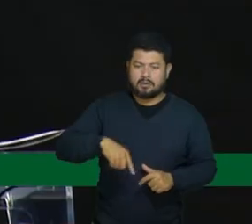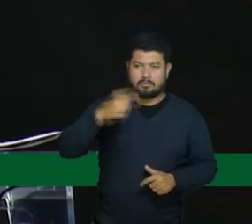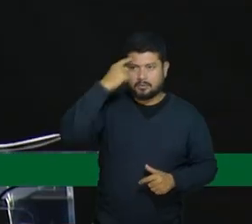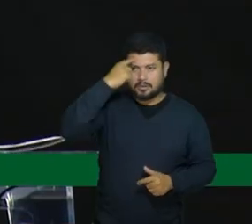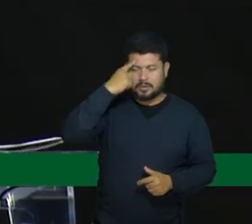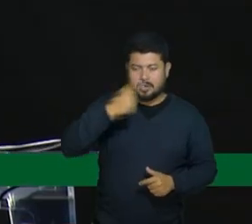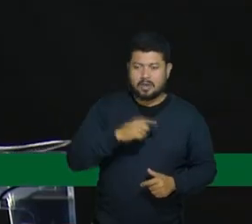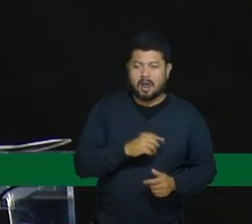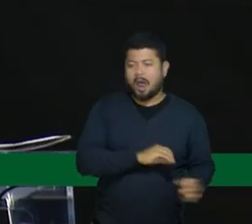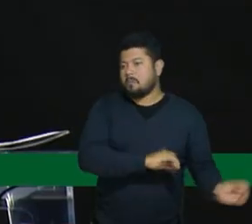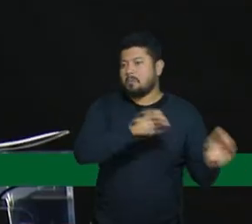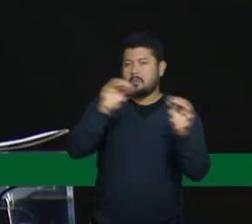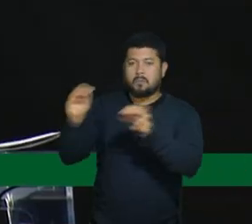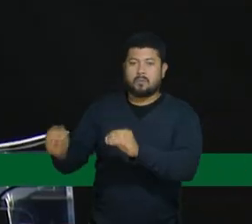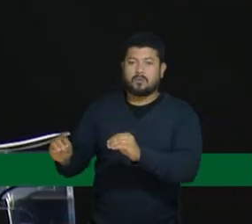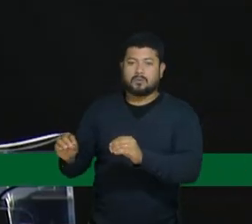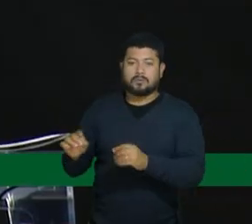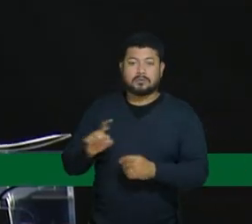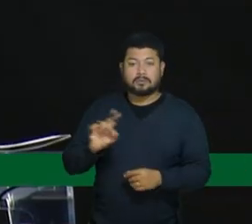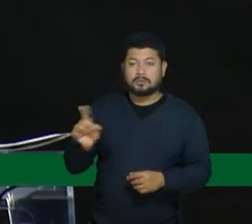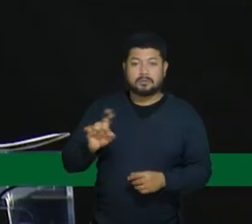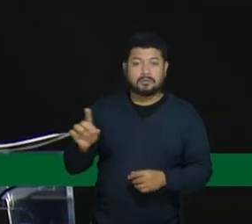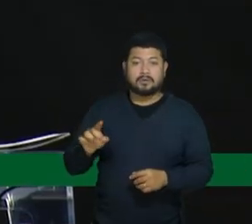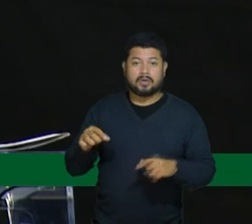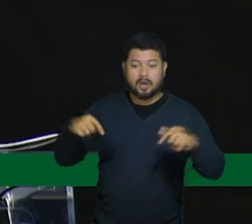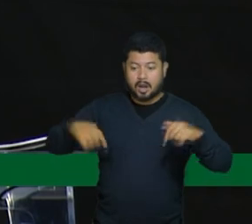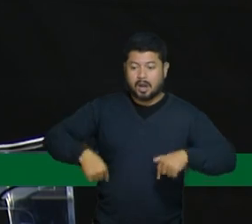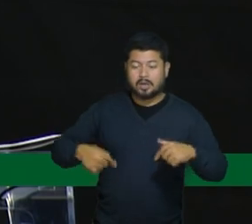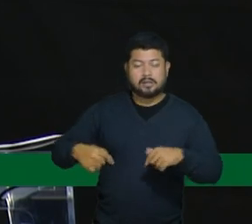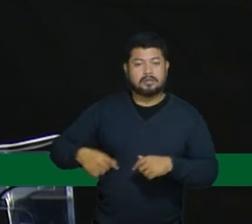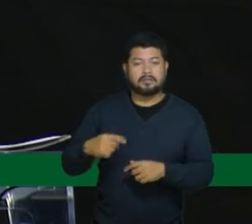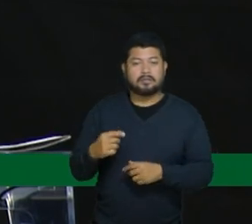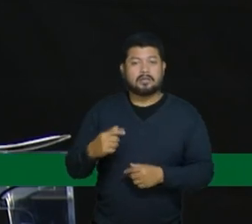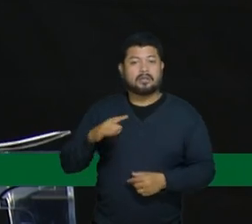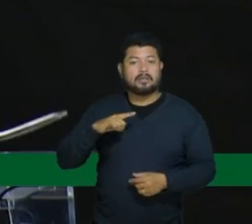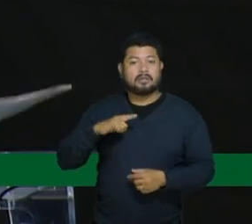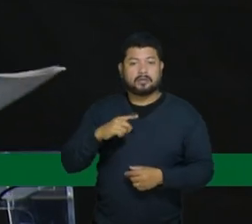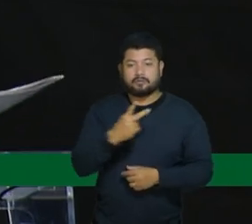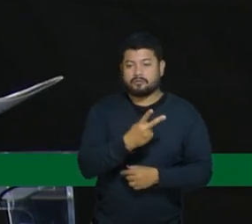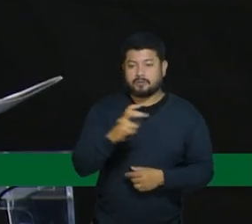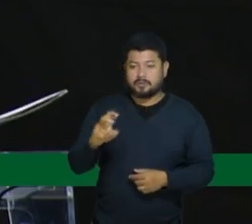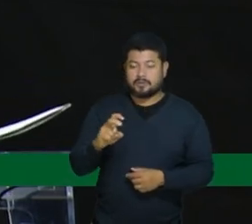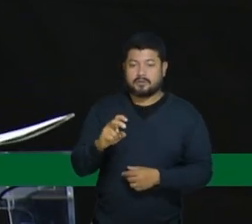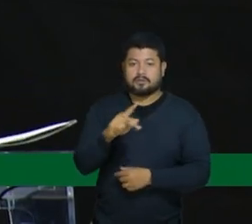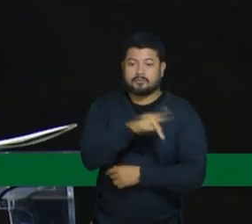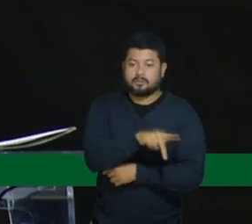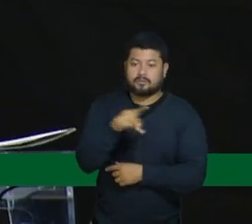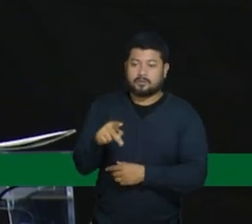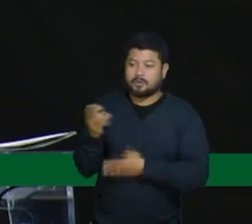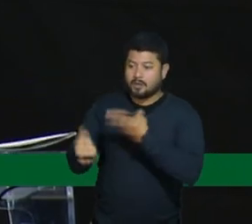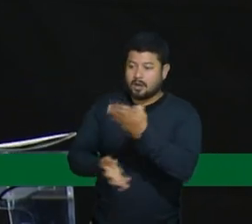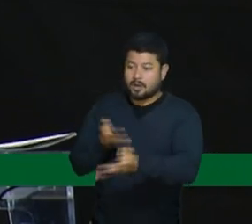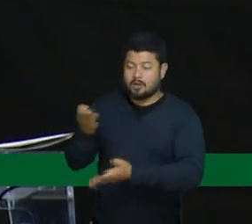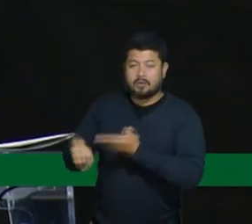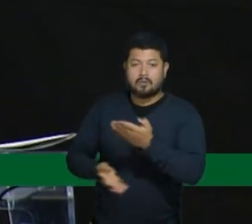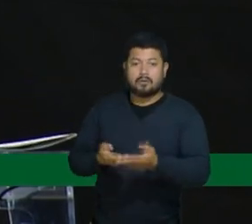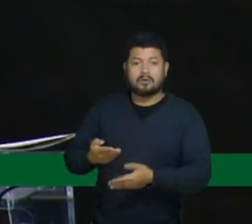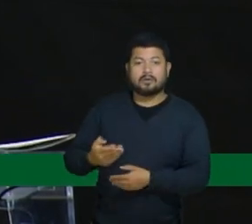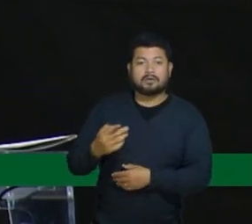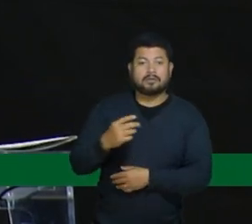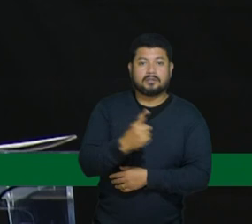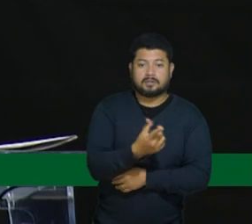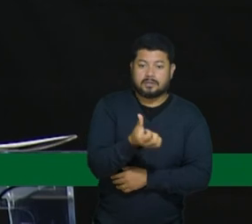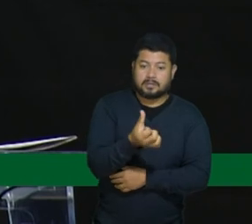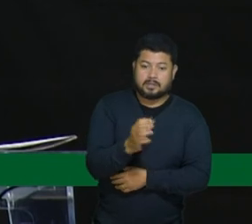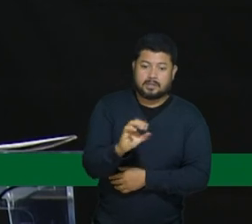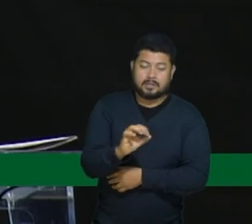o Musicarium conta com 25 professores que atendem 160 alunos. Mas no futuro teremos